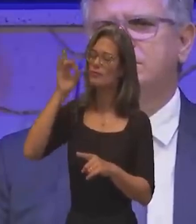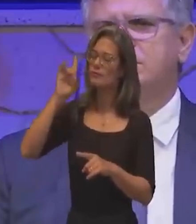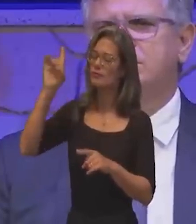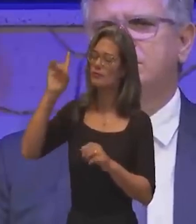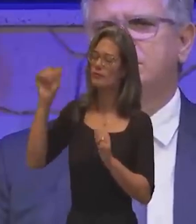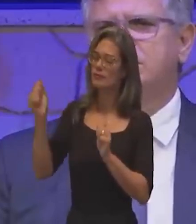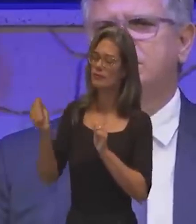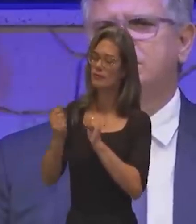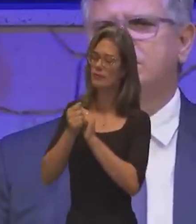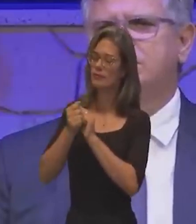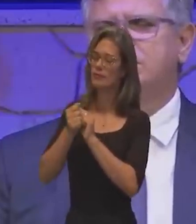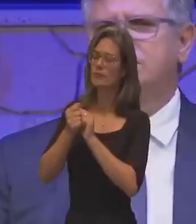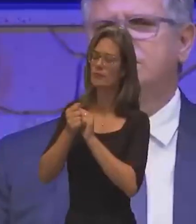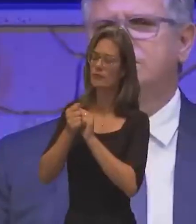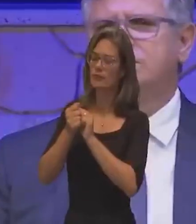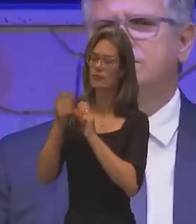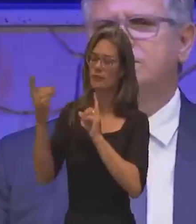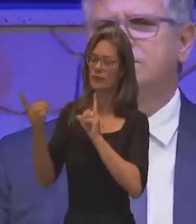face.